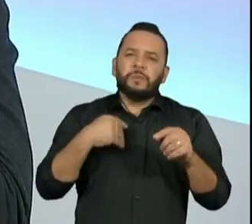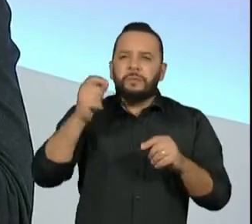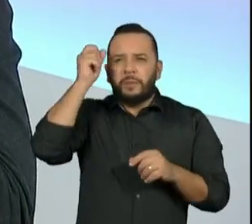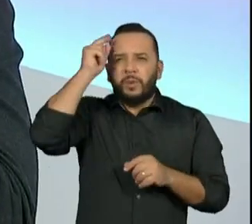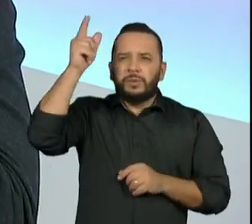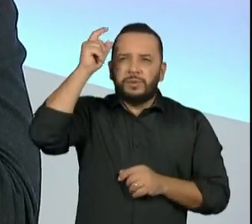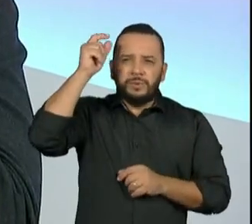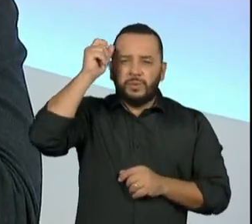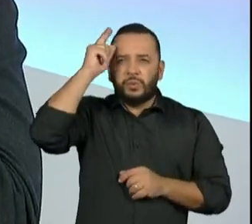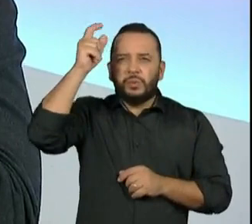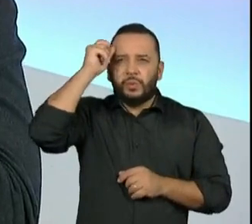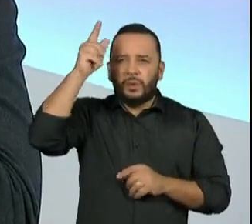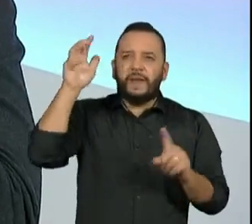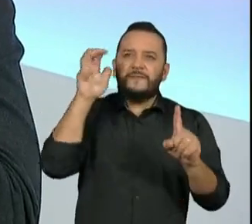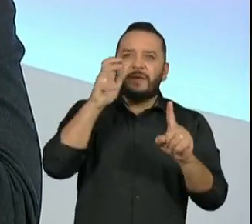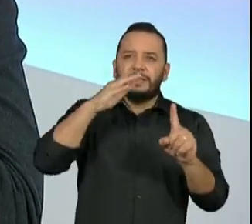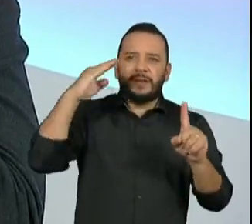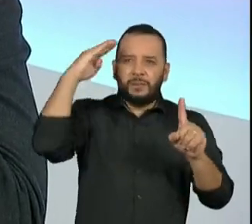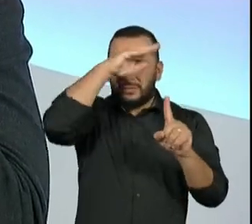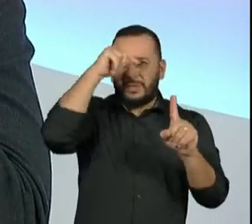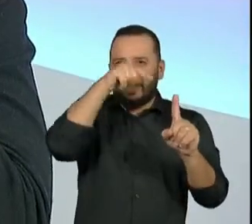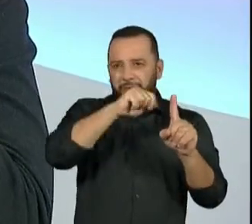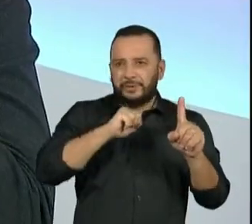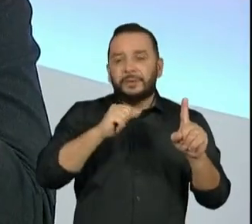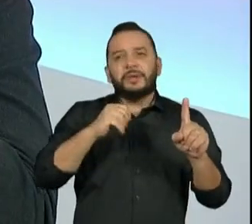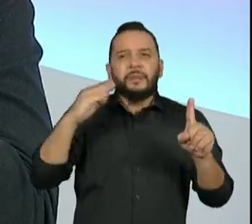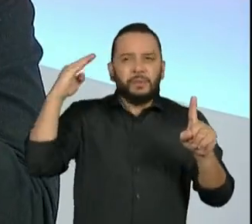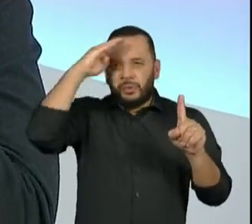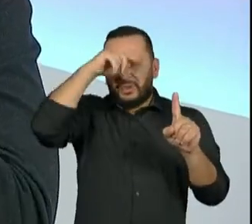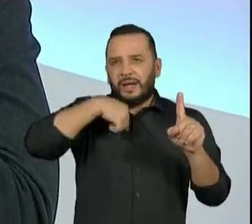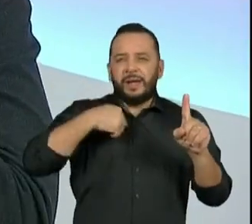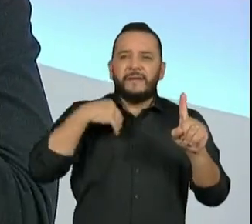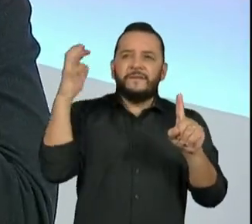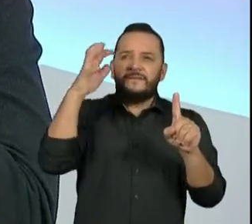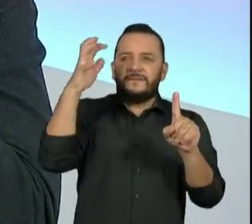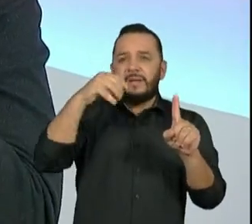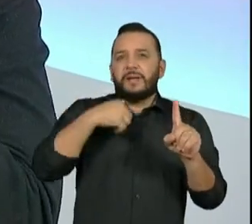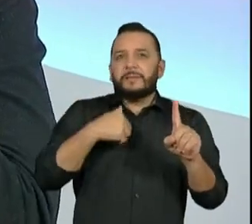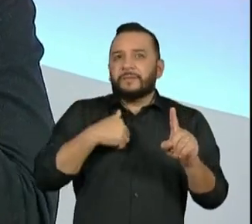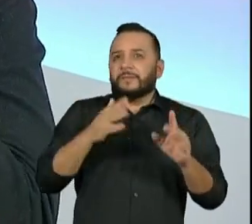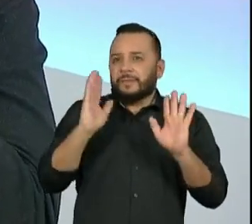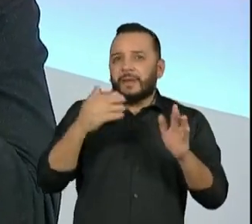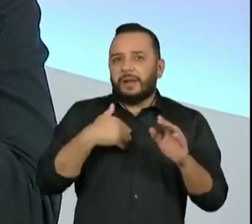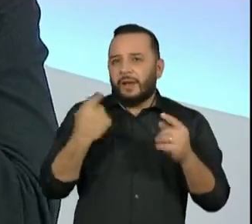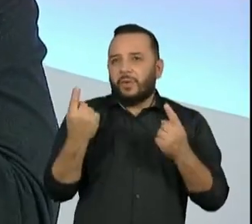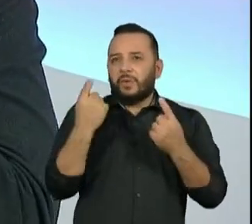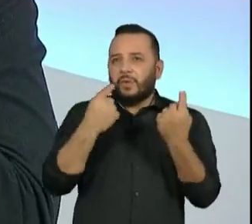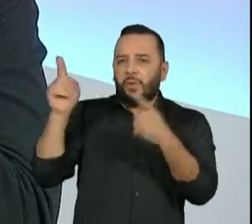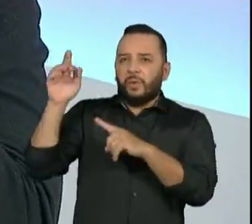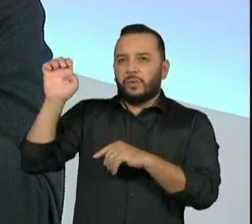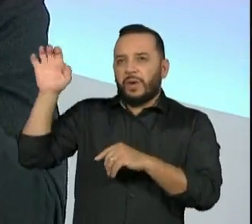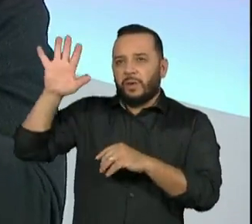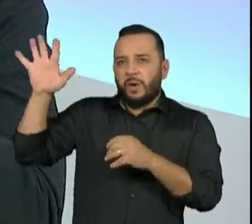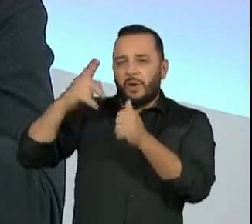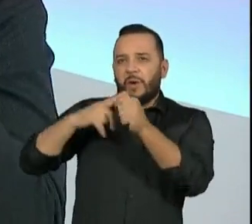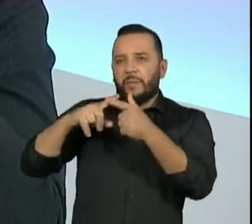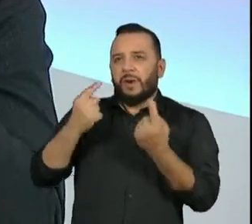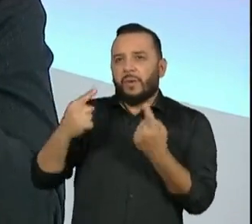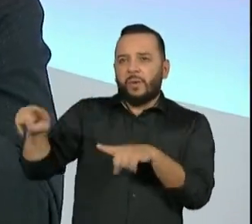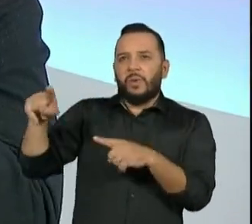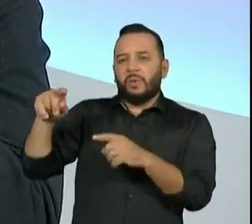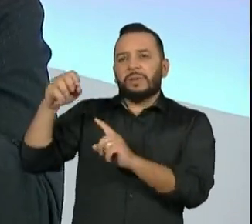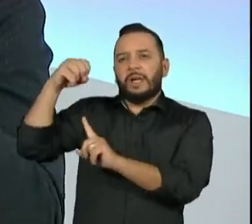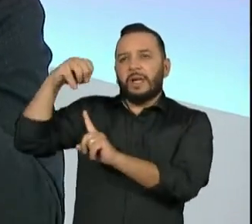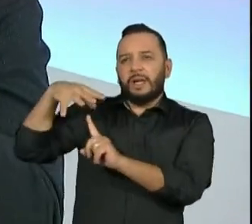o Bolsonaro ele é o primeiro conservador pós-ocidental do Brasil. Ele é anti-lusofonia, ele é anti-Europa, ele é anti-iluminismo, ele não tem nenhuma